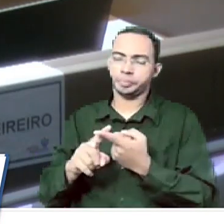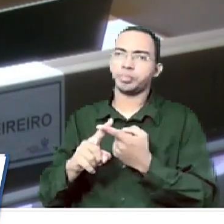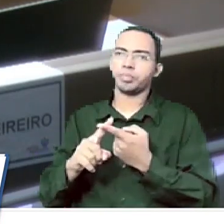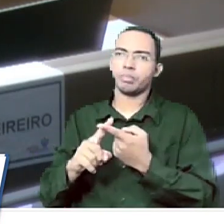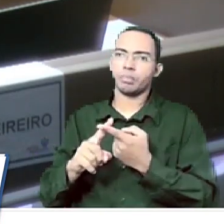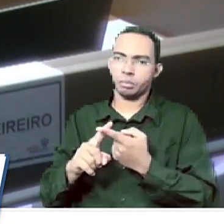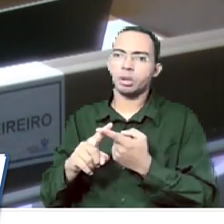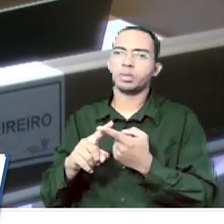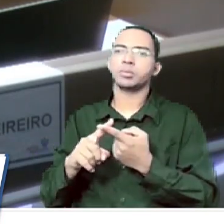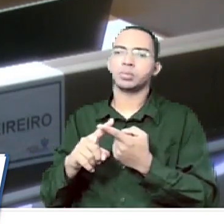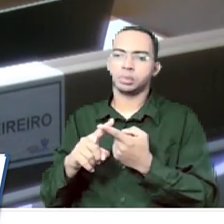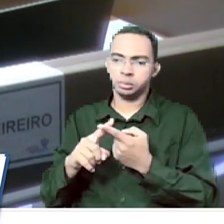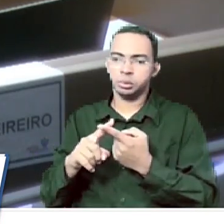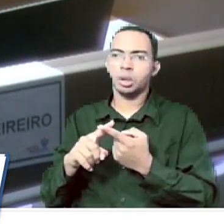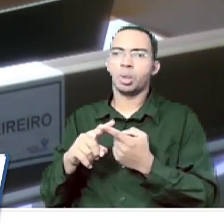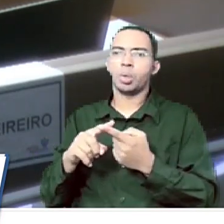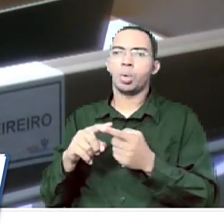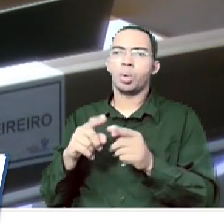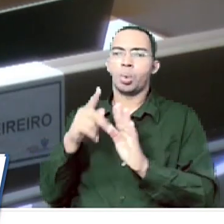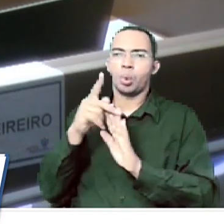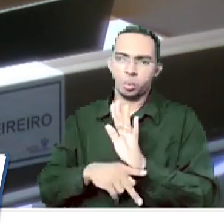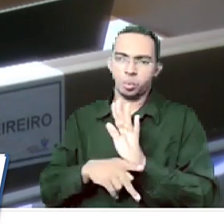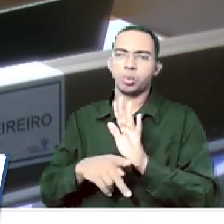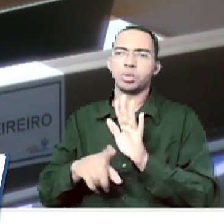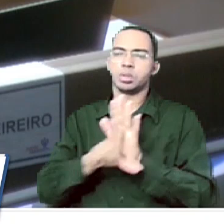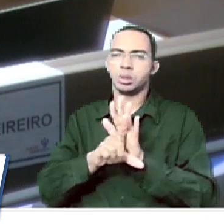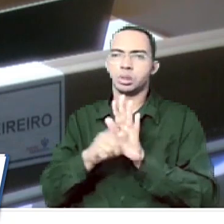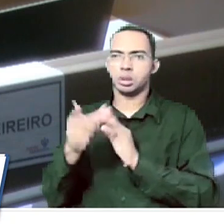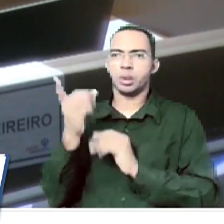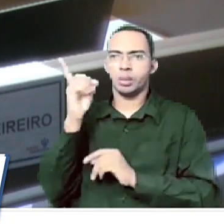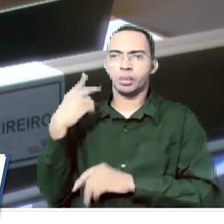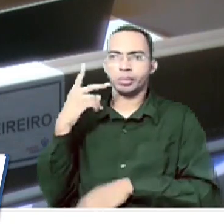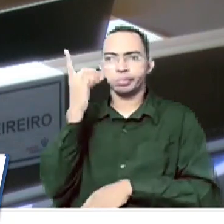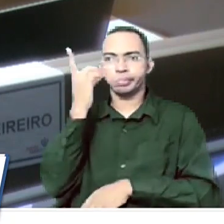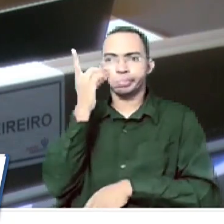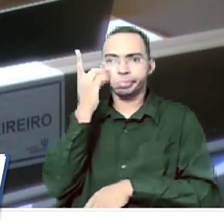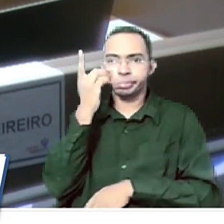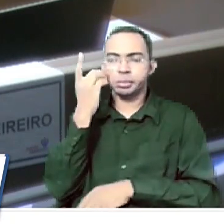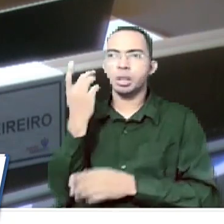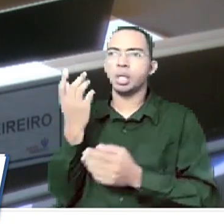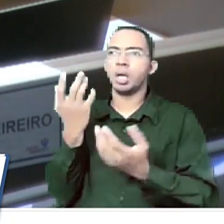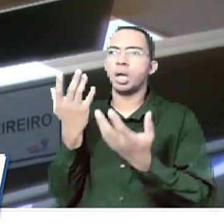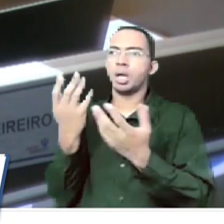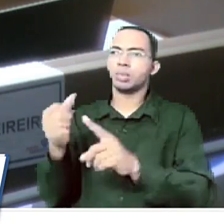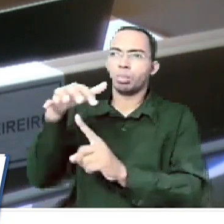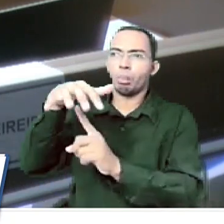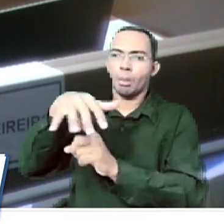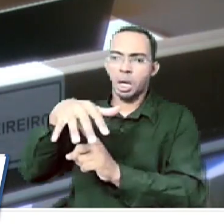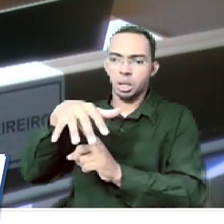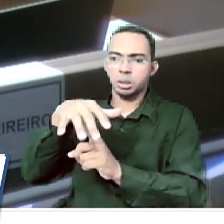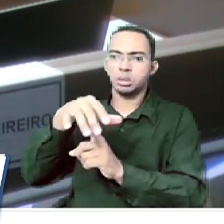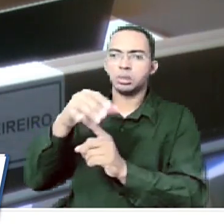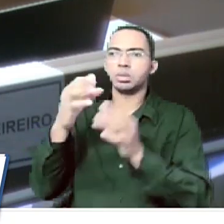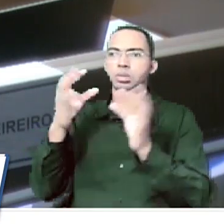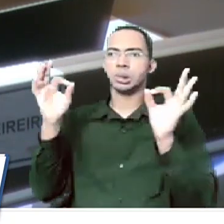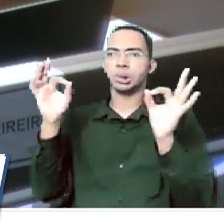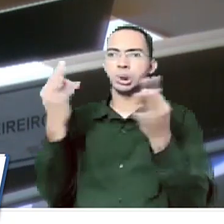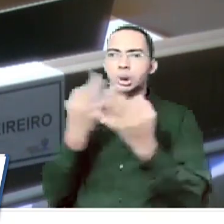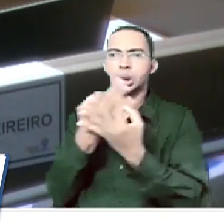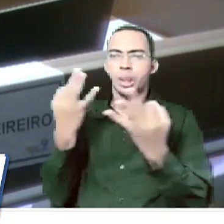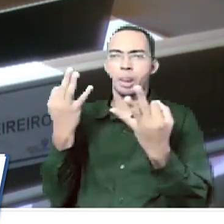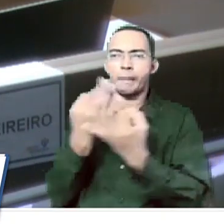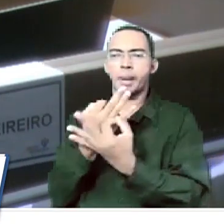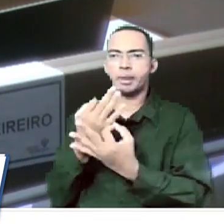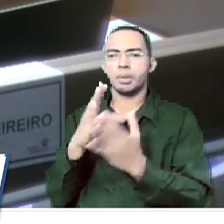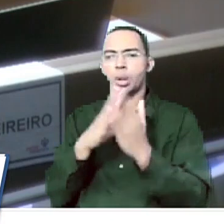Donizete aqui, do vereador Donizete da farmácia, que adote um ponto de ônibus, que ficou bonitinho o modelo, mas pelo jeito